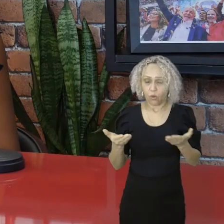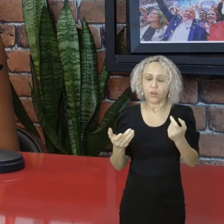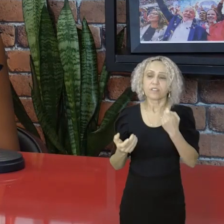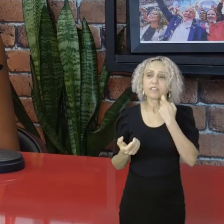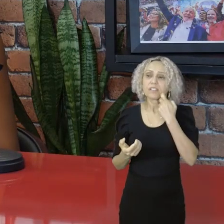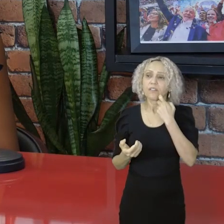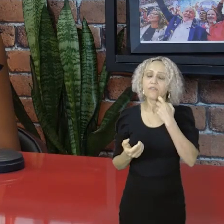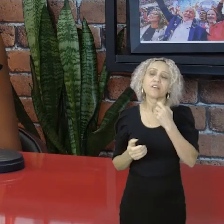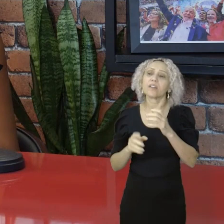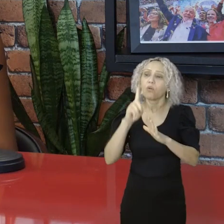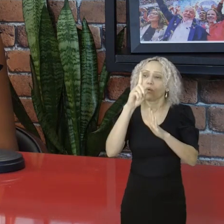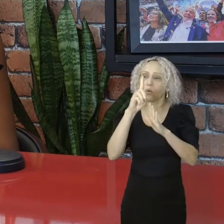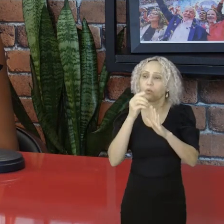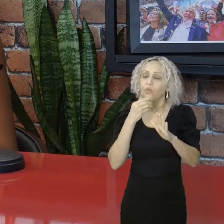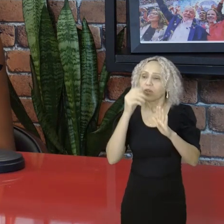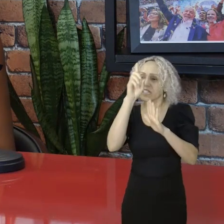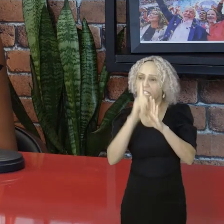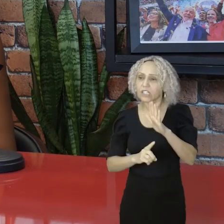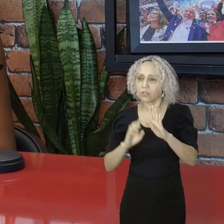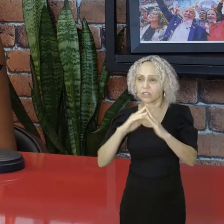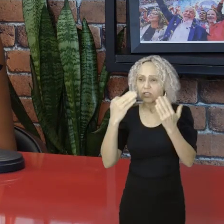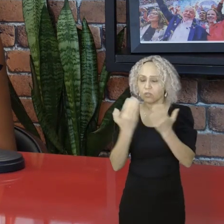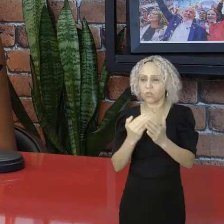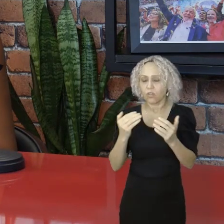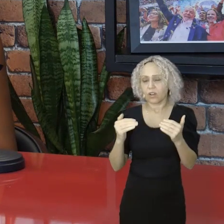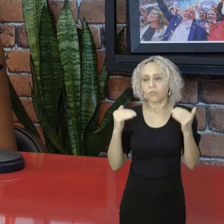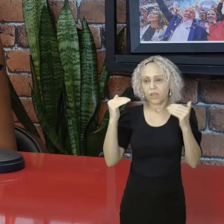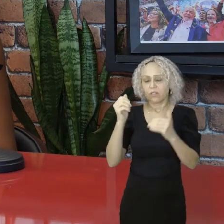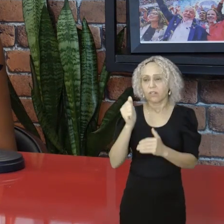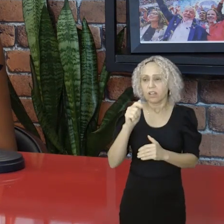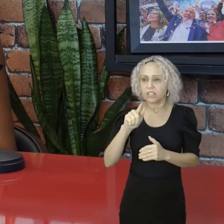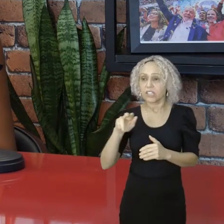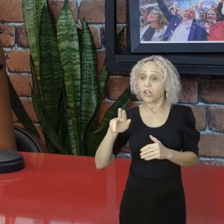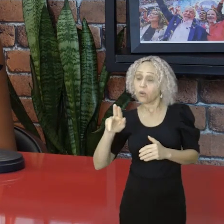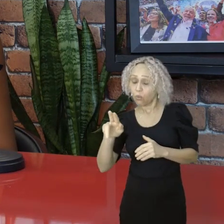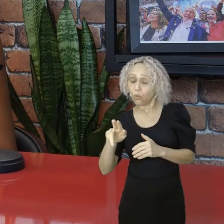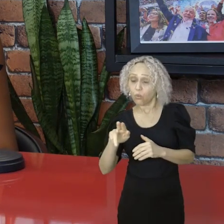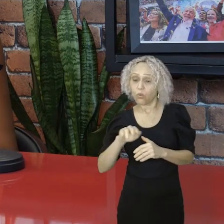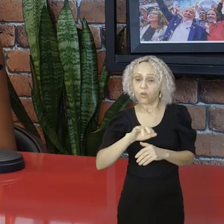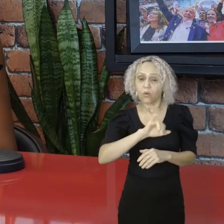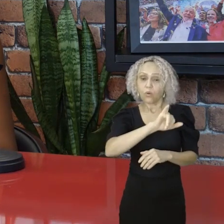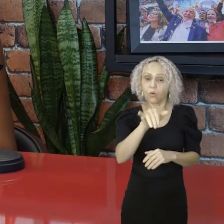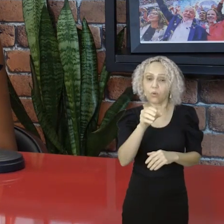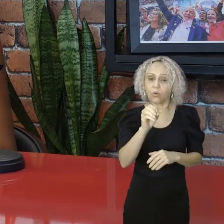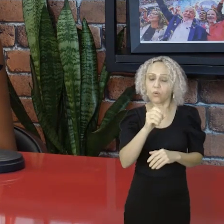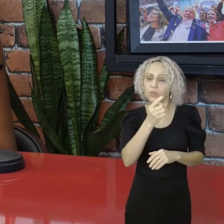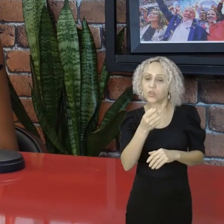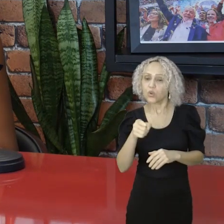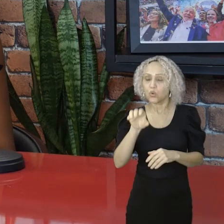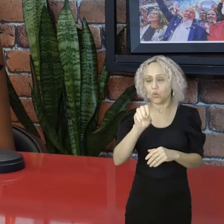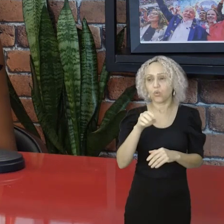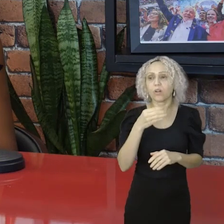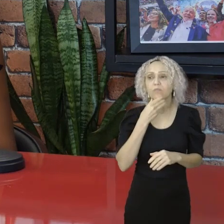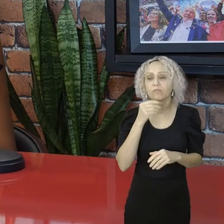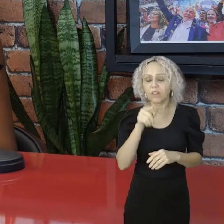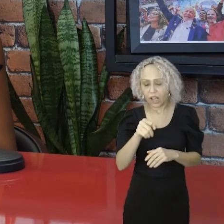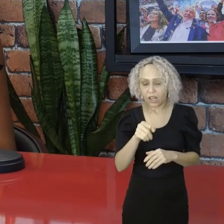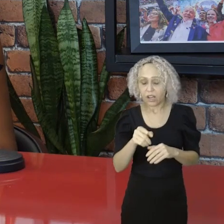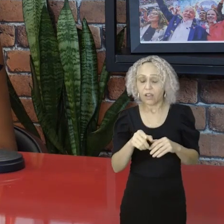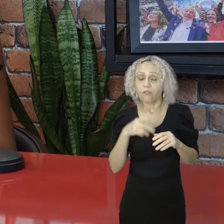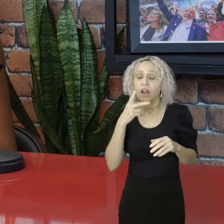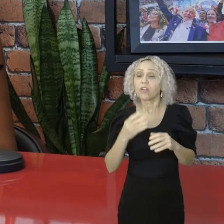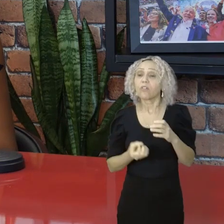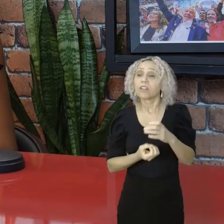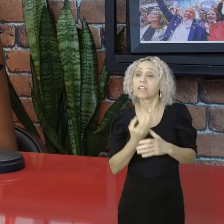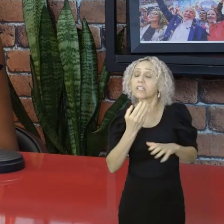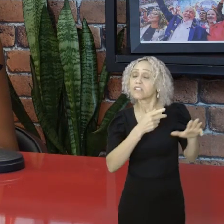Nesta sexta-feira, o diretor da Escola Superior da Advocacia Geral da União, João Carlos Souto, falou sobre a criação,